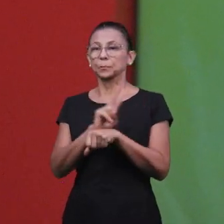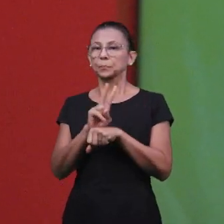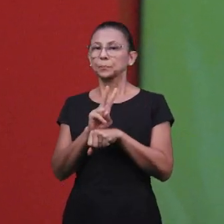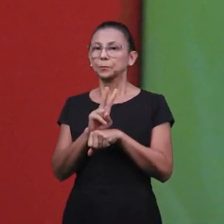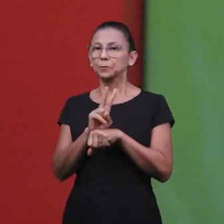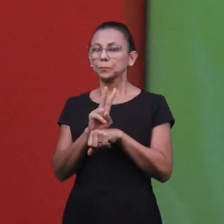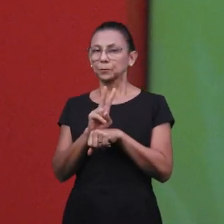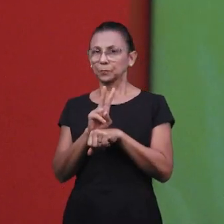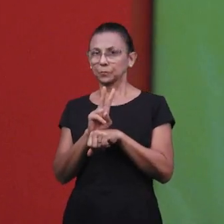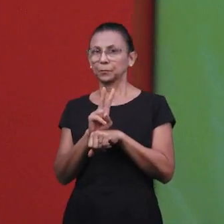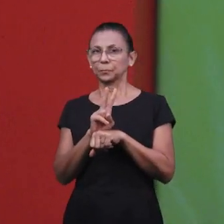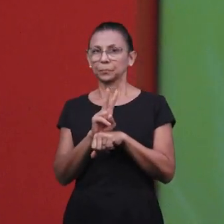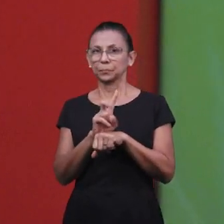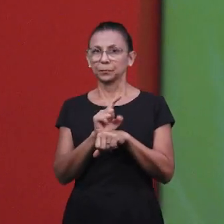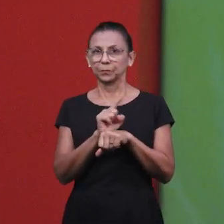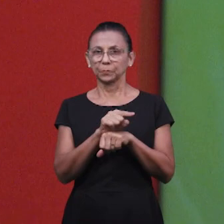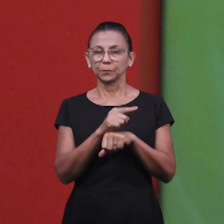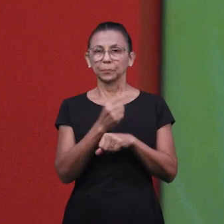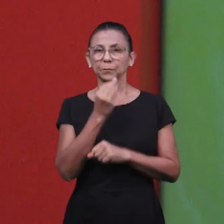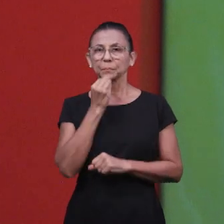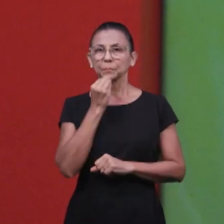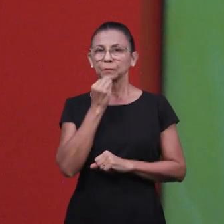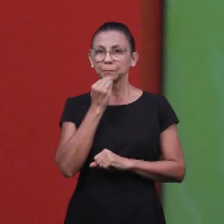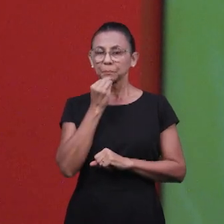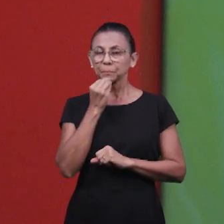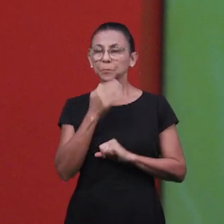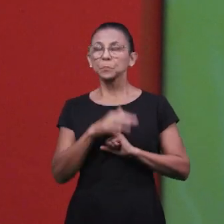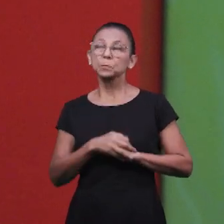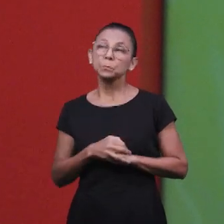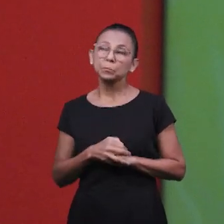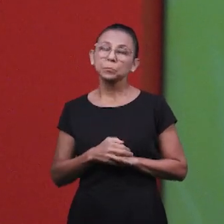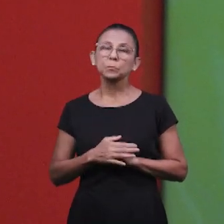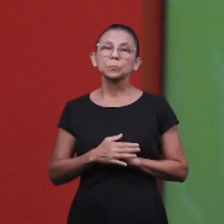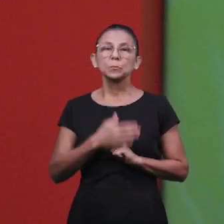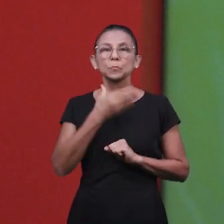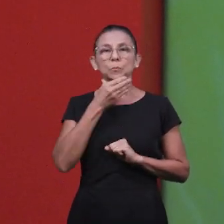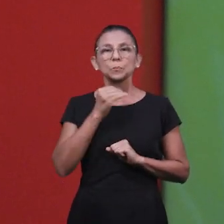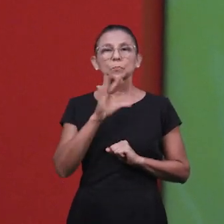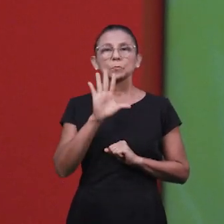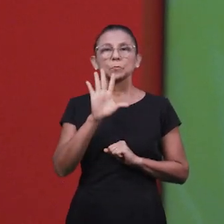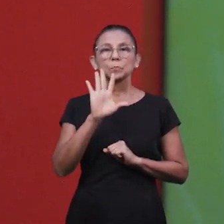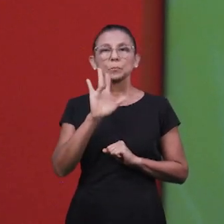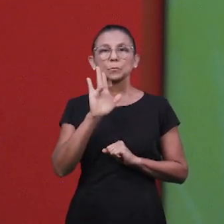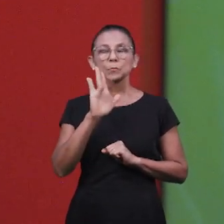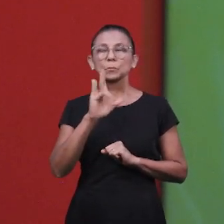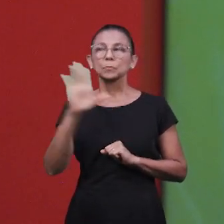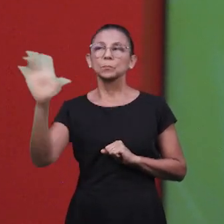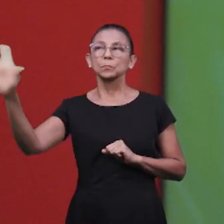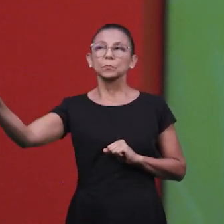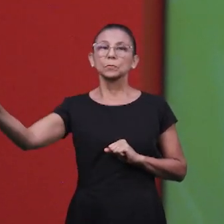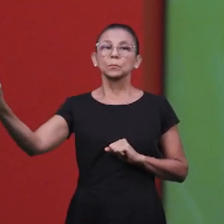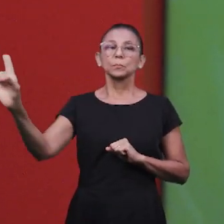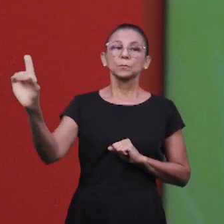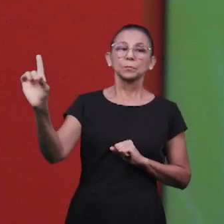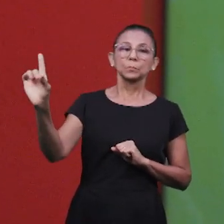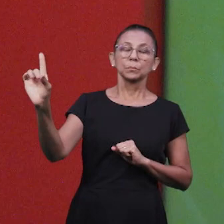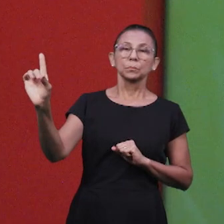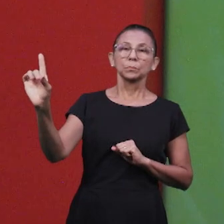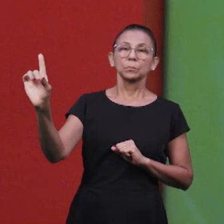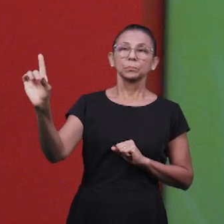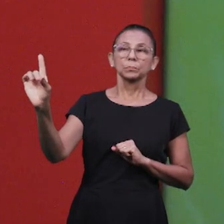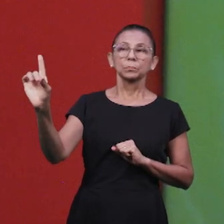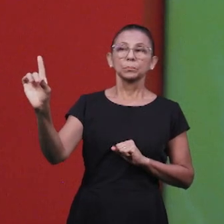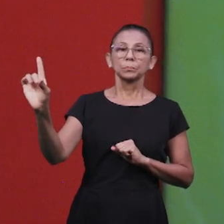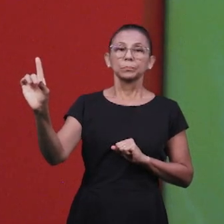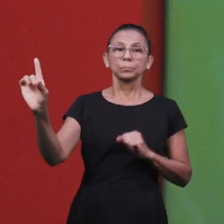permaneceu até o esposo chegar. Quando o esposo chegou, as prudentes que tinham azeite